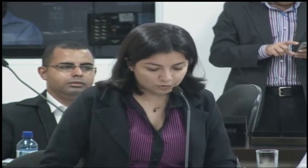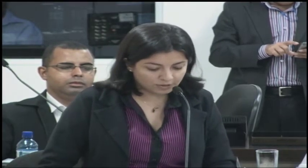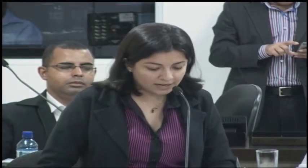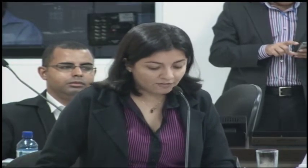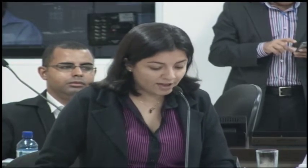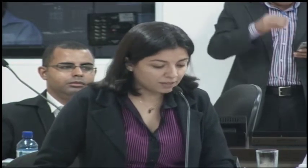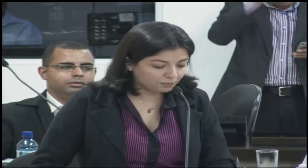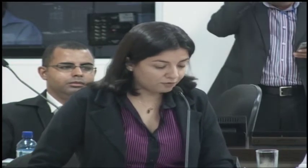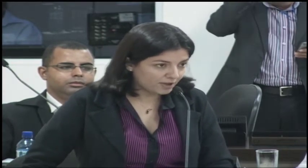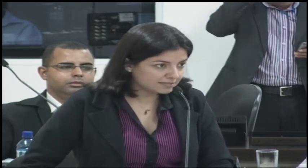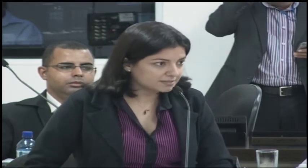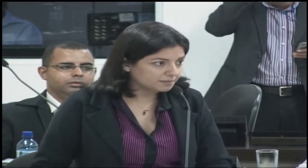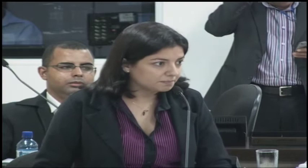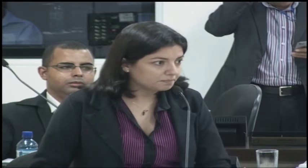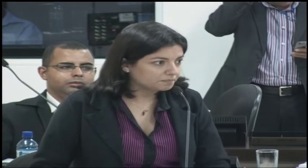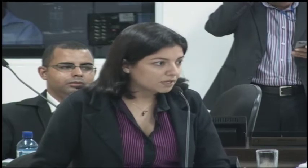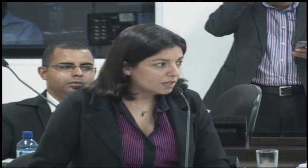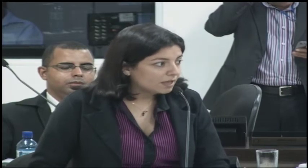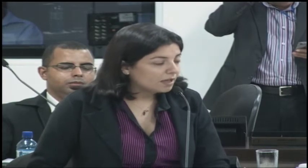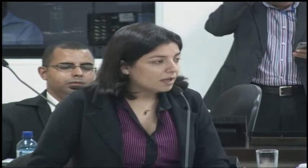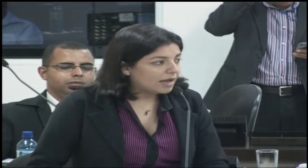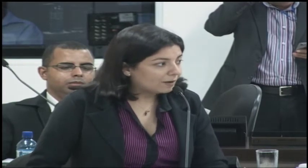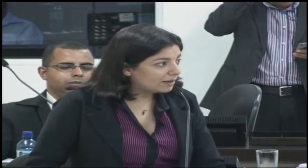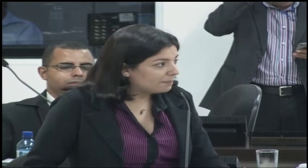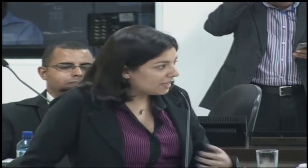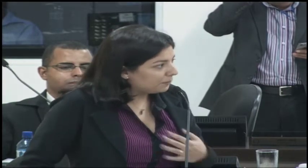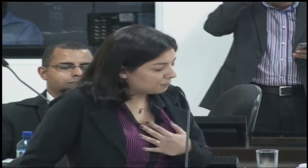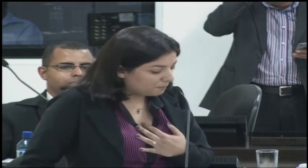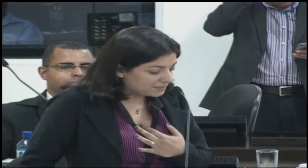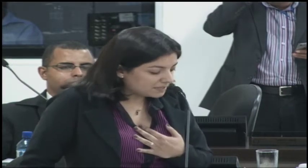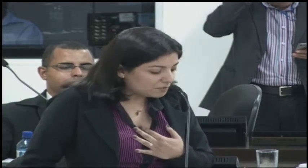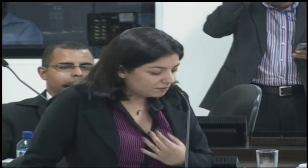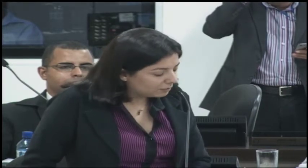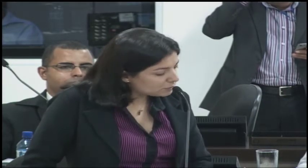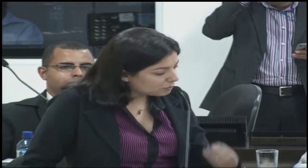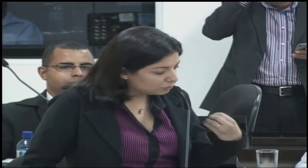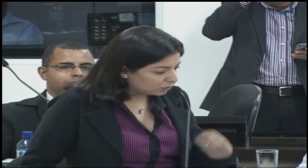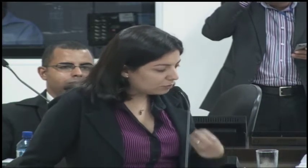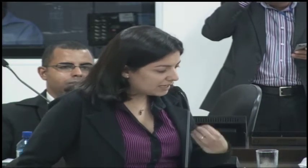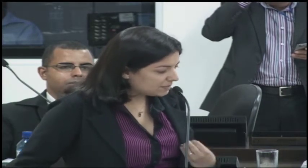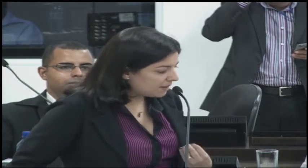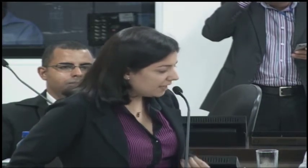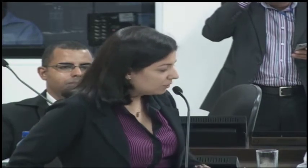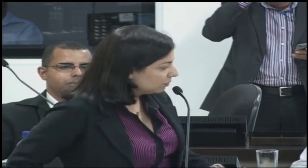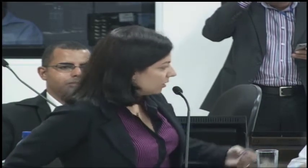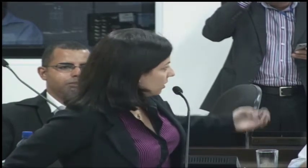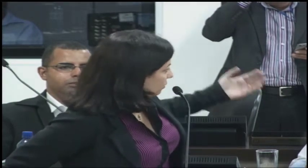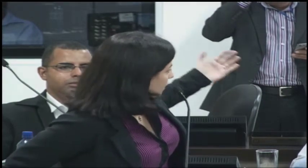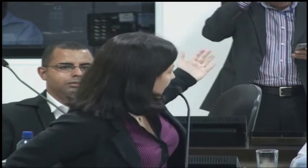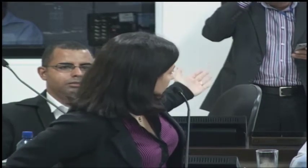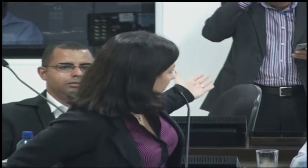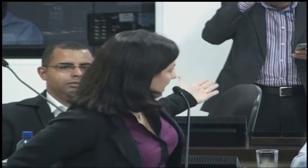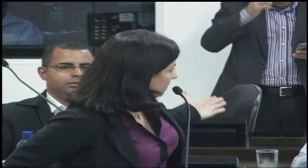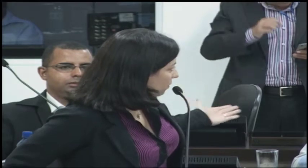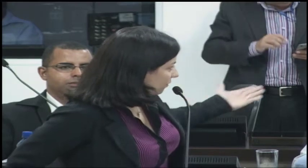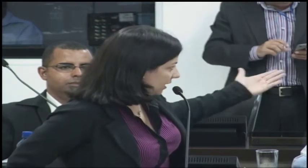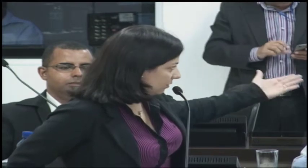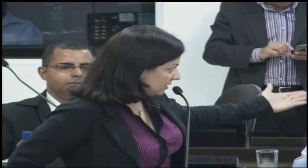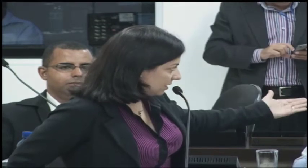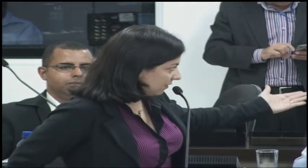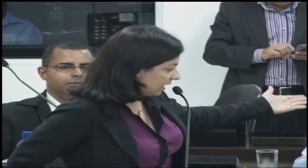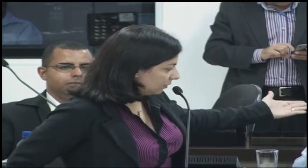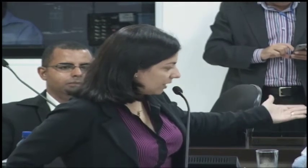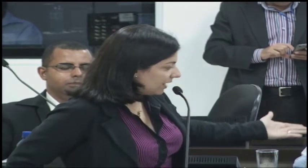de escolher a fé que professo agora minha preocupação e falo isso com todo respeito os vereadores lembram em